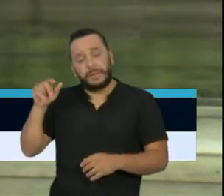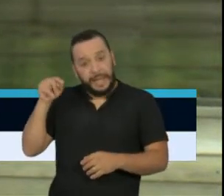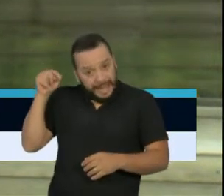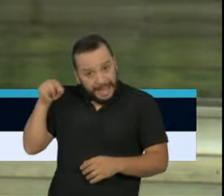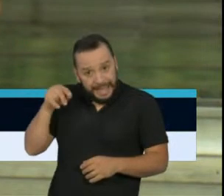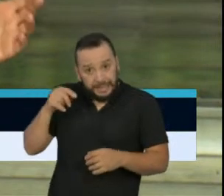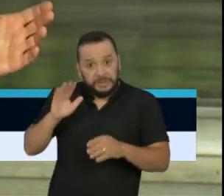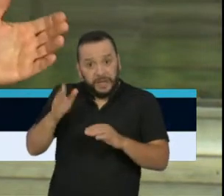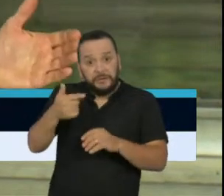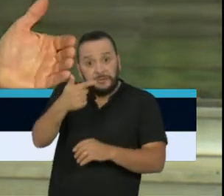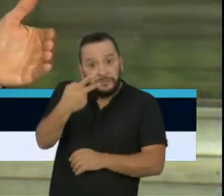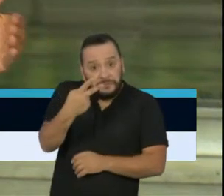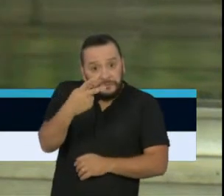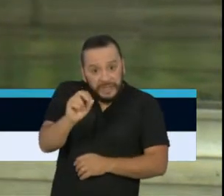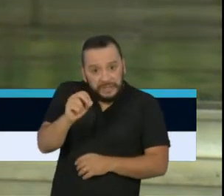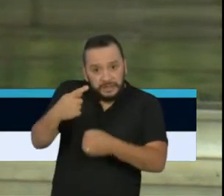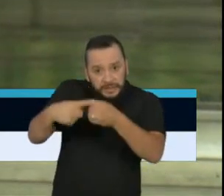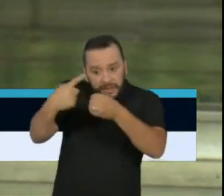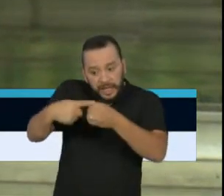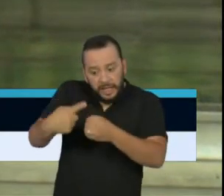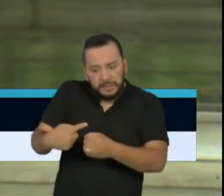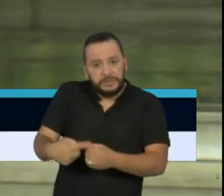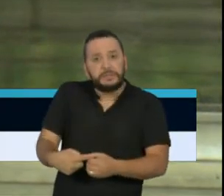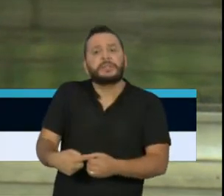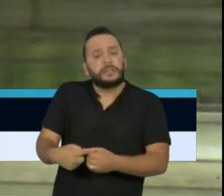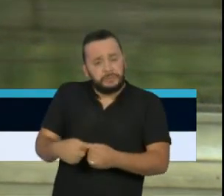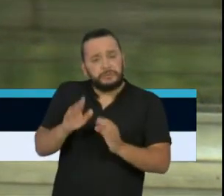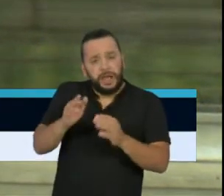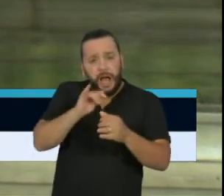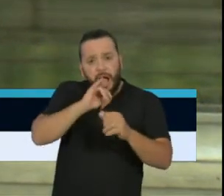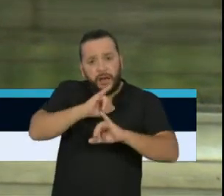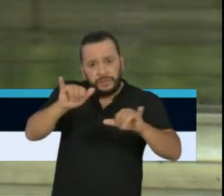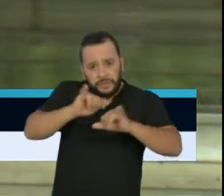ser consideradas dentro desse regime